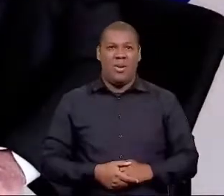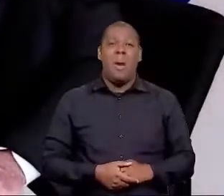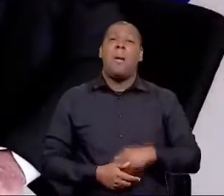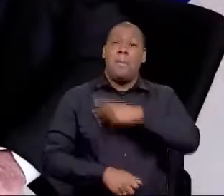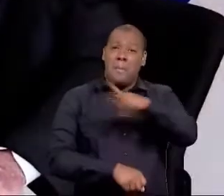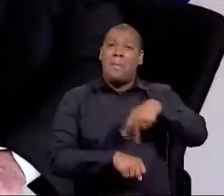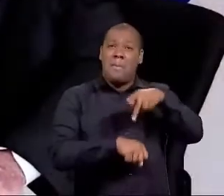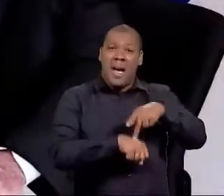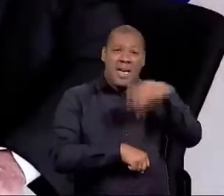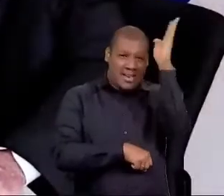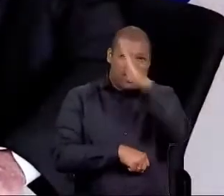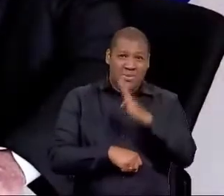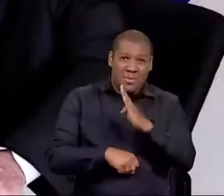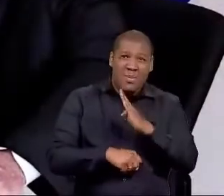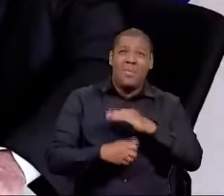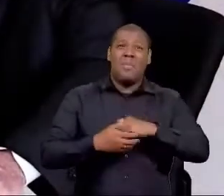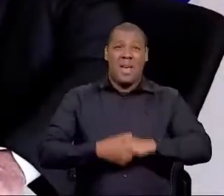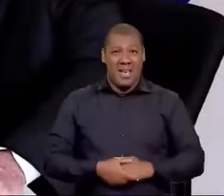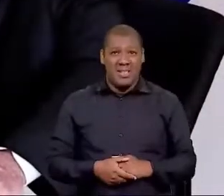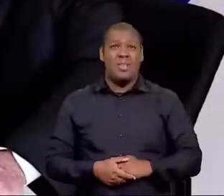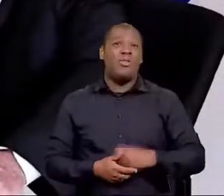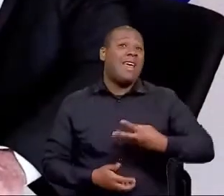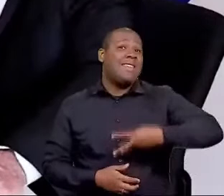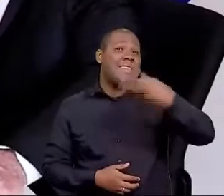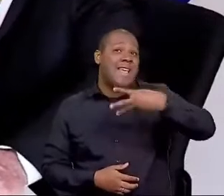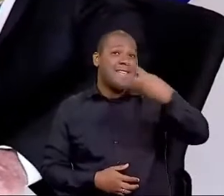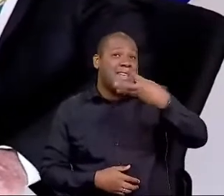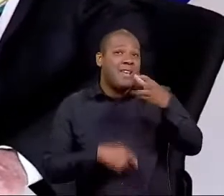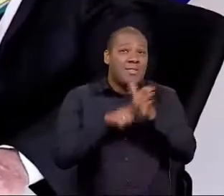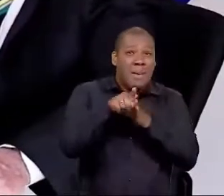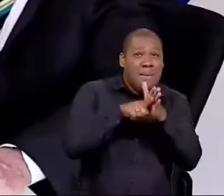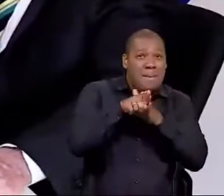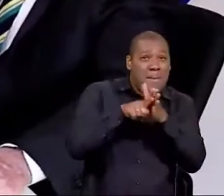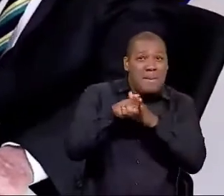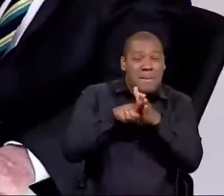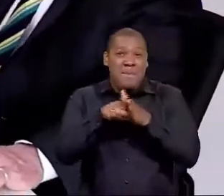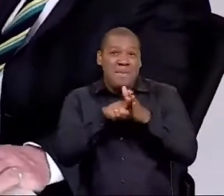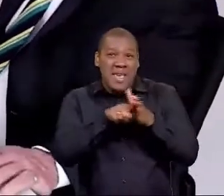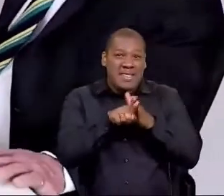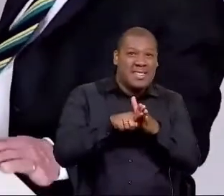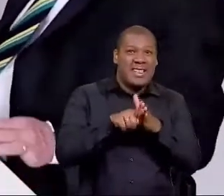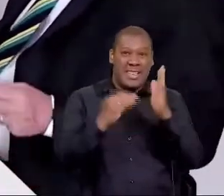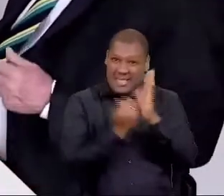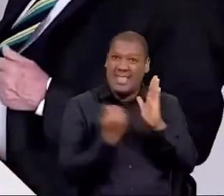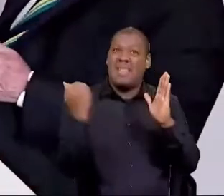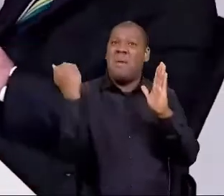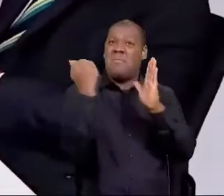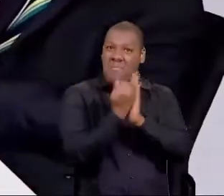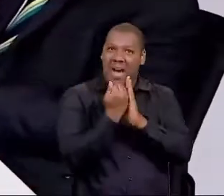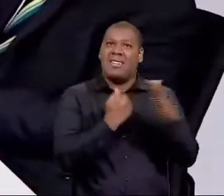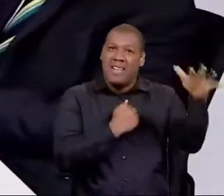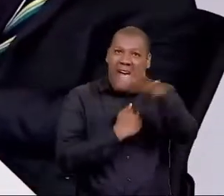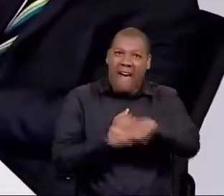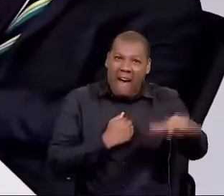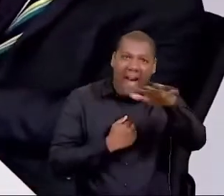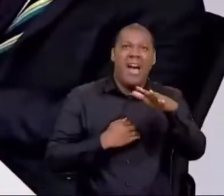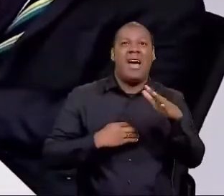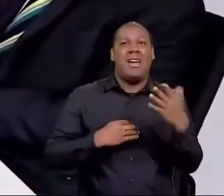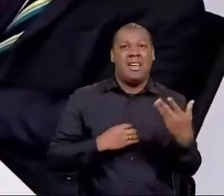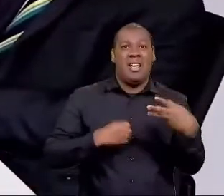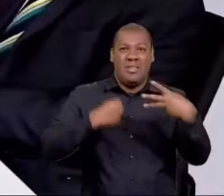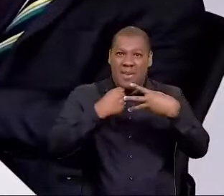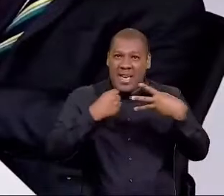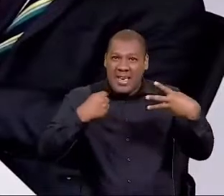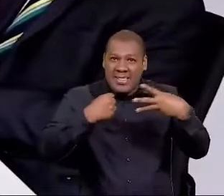célula-tronco, só para os Estados Unidos e o Canadá. Quer dizer, já é uma realidade, quer dizer, há uma qualidade muito boa da ciência brasileira, e é uma coisa que, claro,